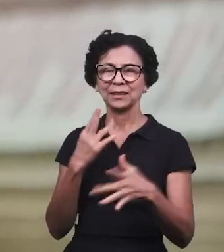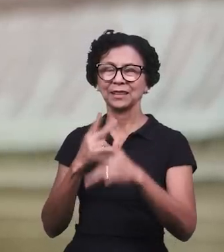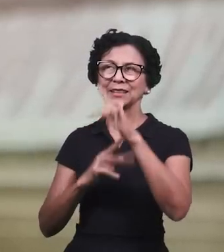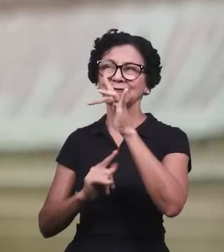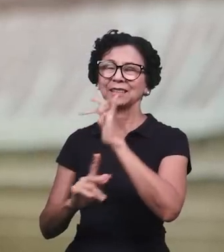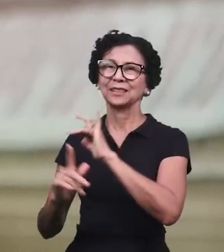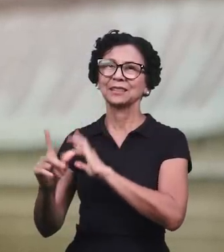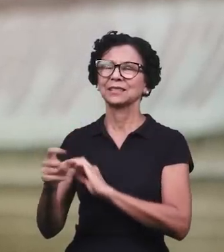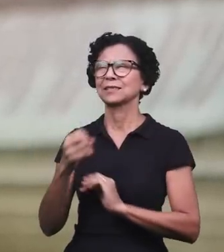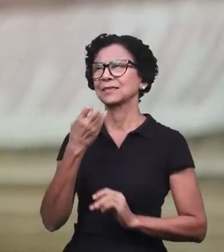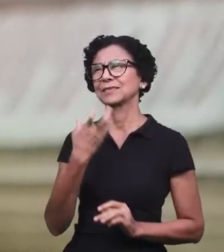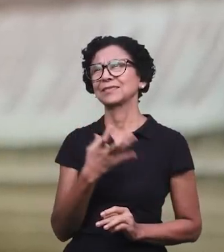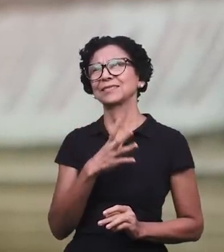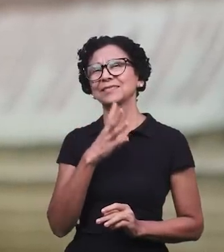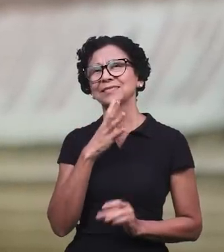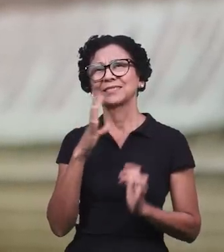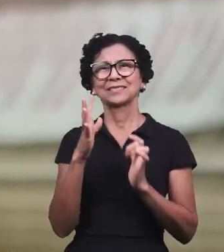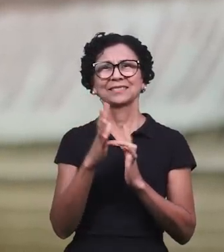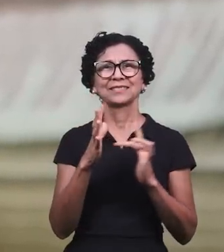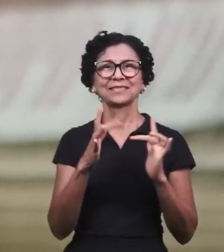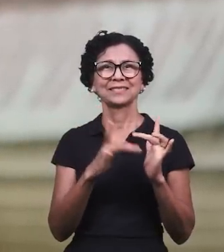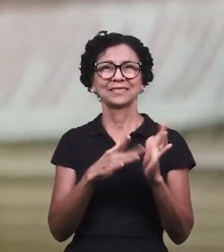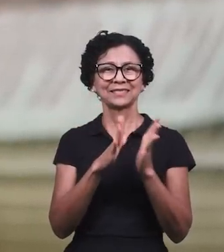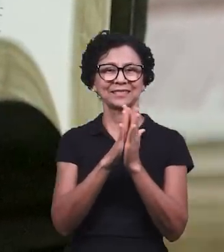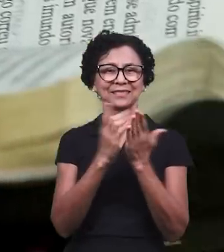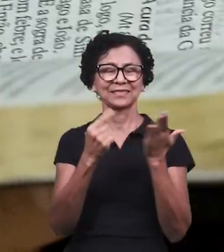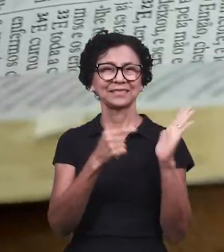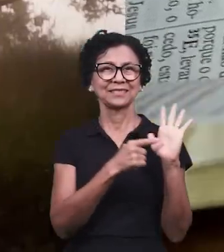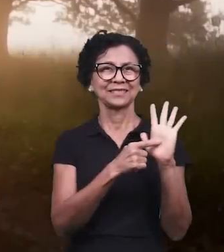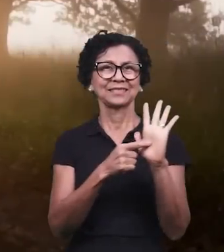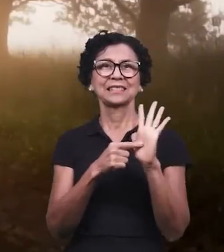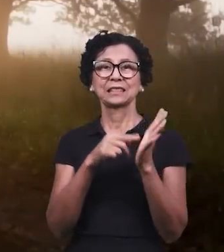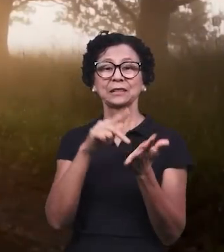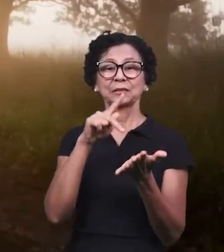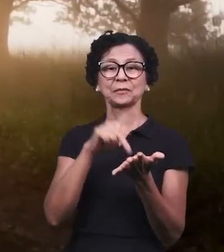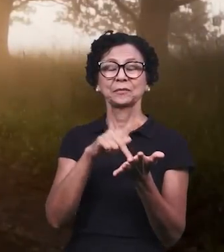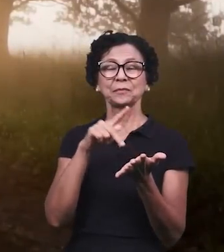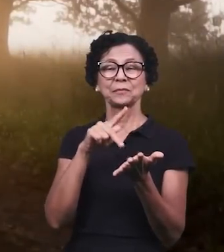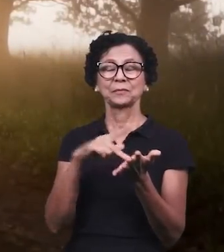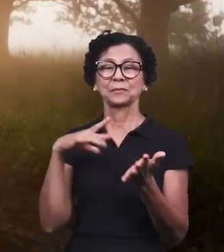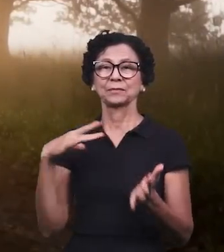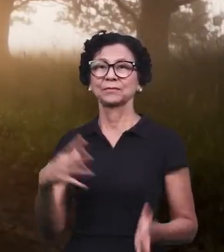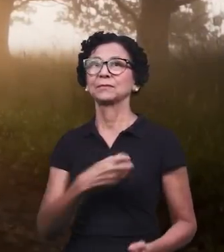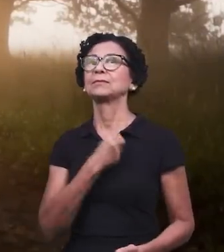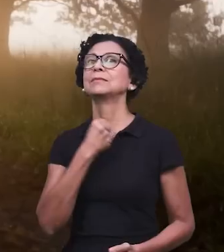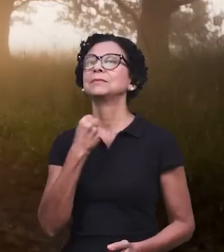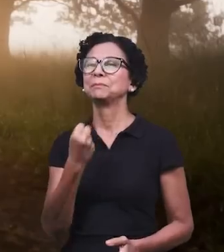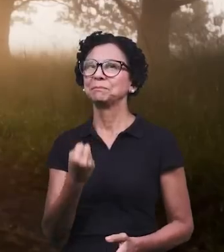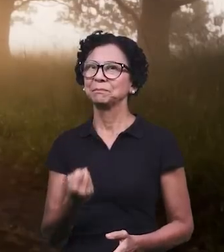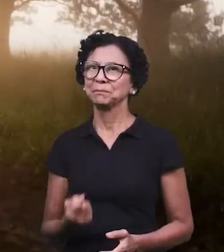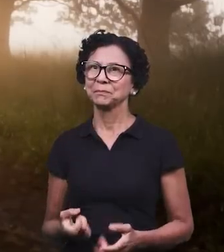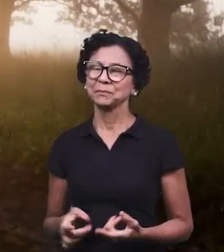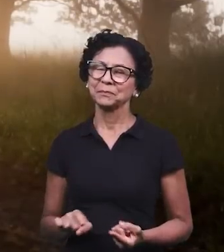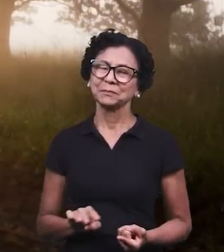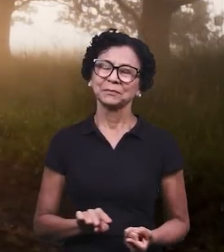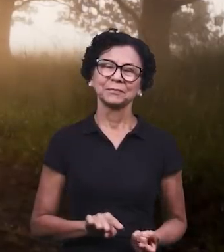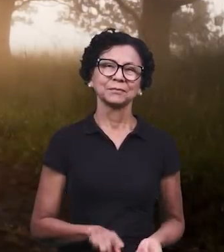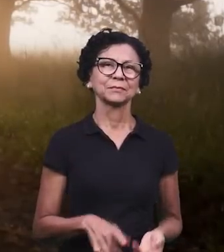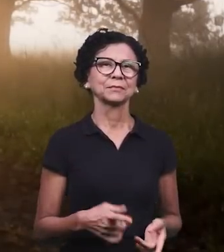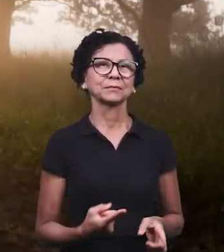posse da palavra, do conhecimento da palavra, da inspiração e tudo isso, nós vamos agora, na próxima, falarmos